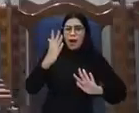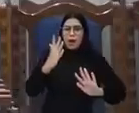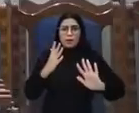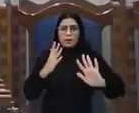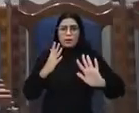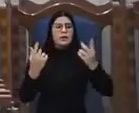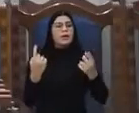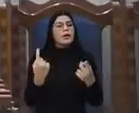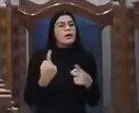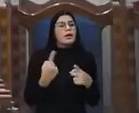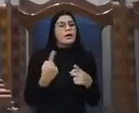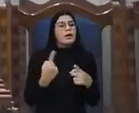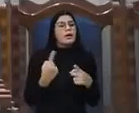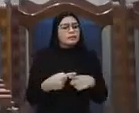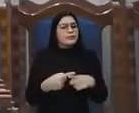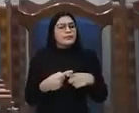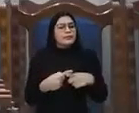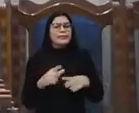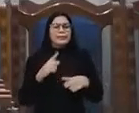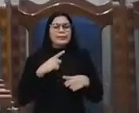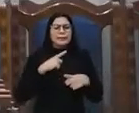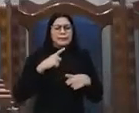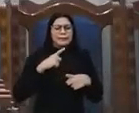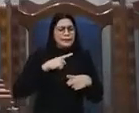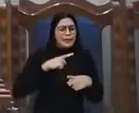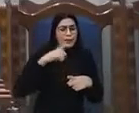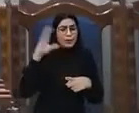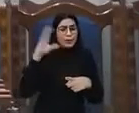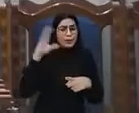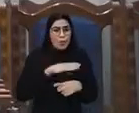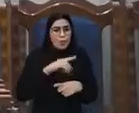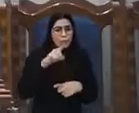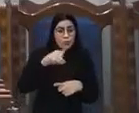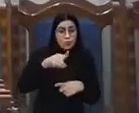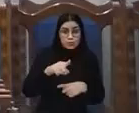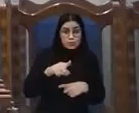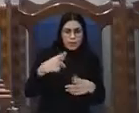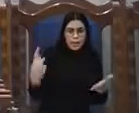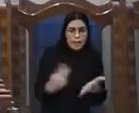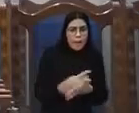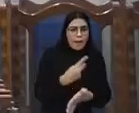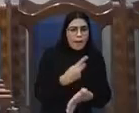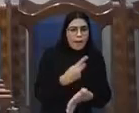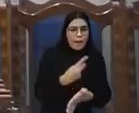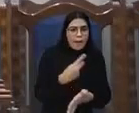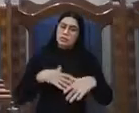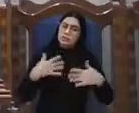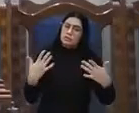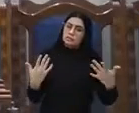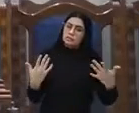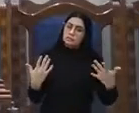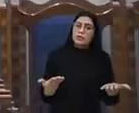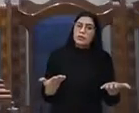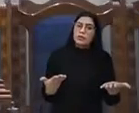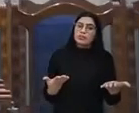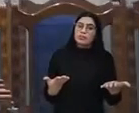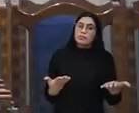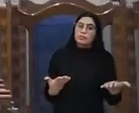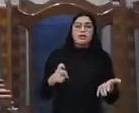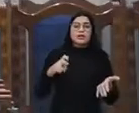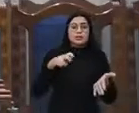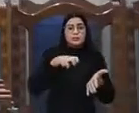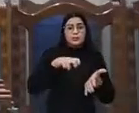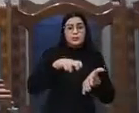acontecia era por causa do mal. Tudo o que acontecia era consequência de algum erro. Eles diziam que a vida é marcada